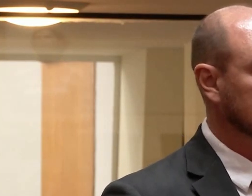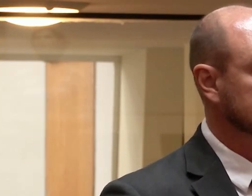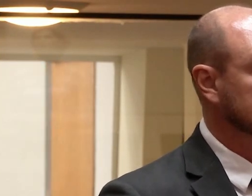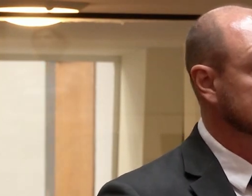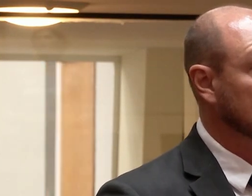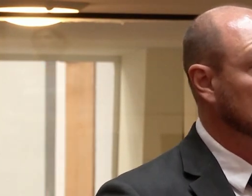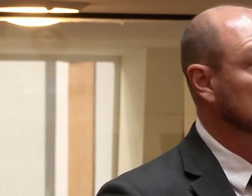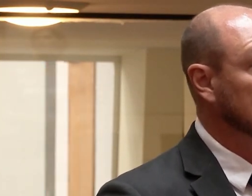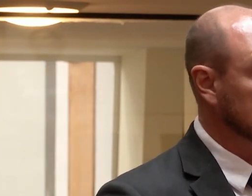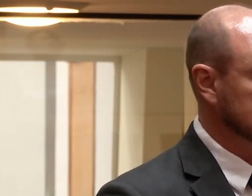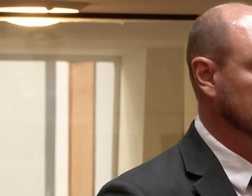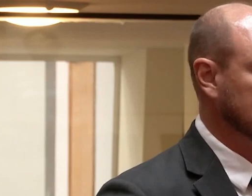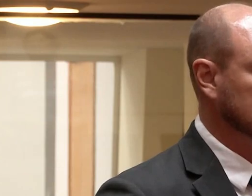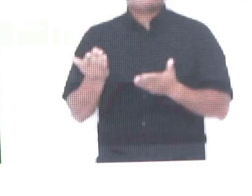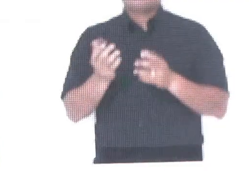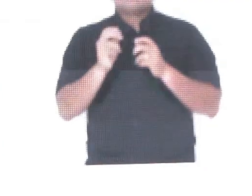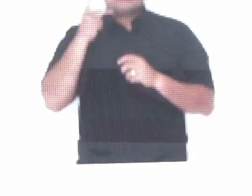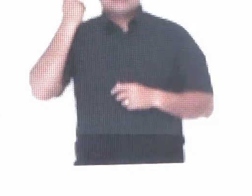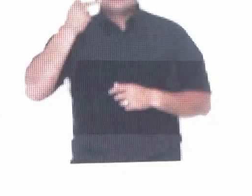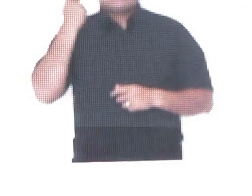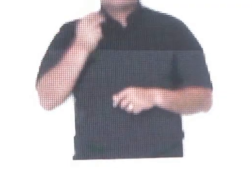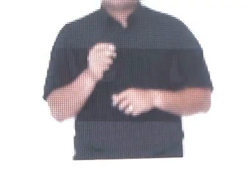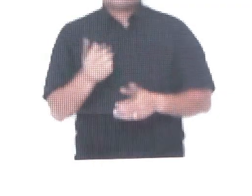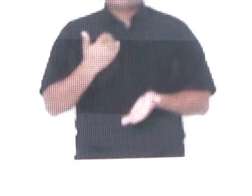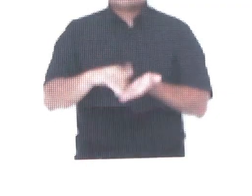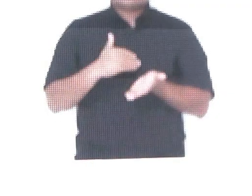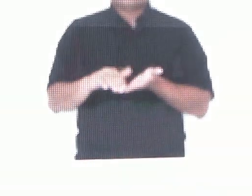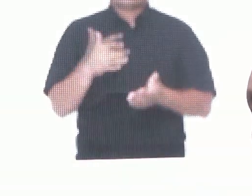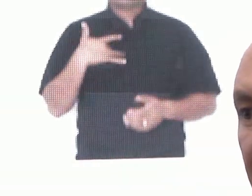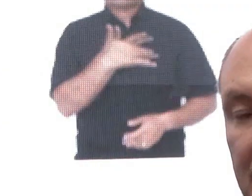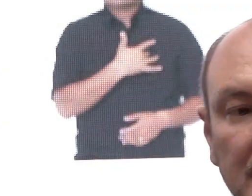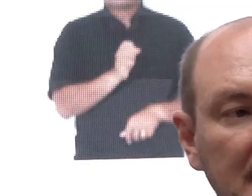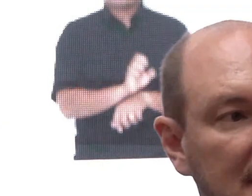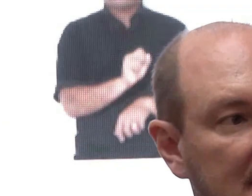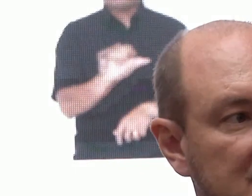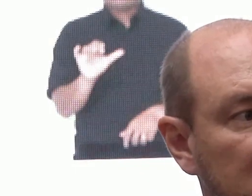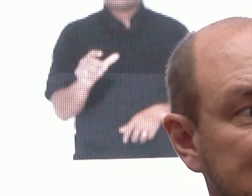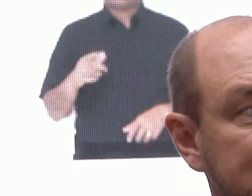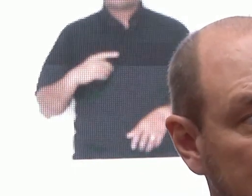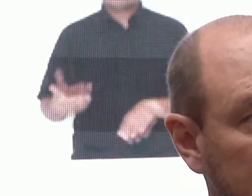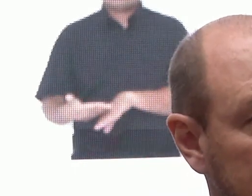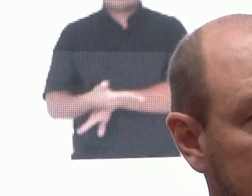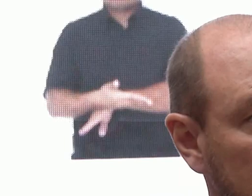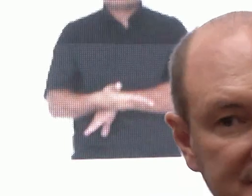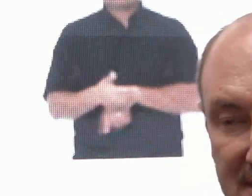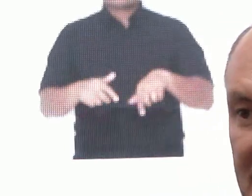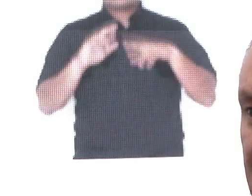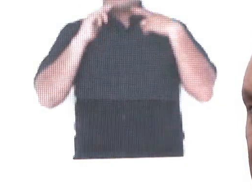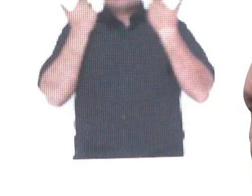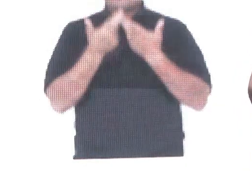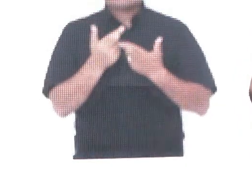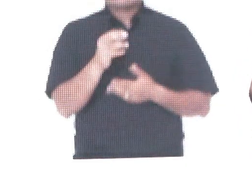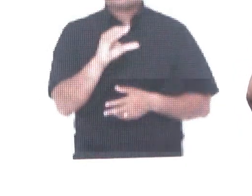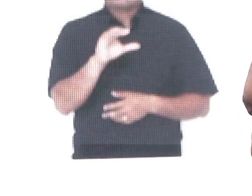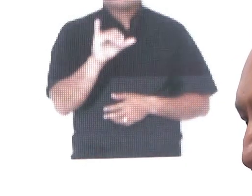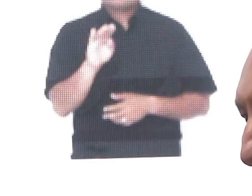Caibi, oeste de Santa Catarina. É casado e tem 2 filhas. Esta é a segunda vez que o parlamentar assume o